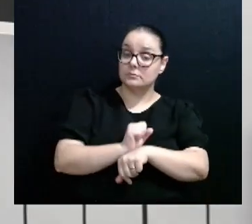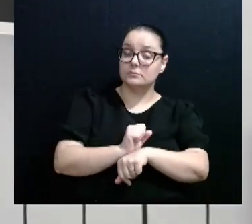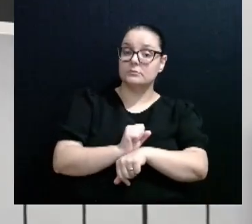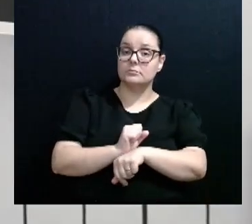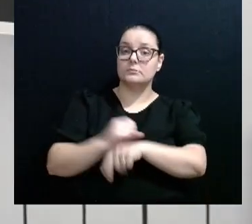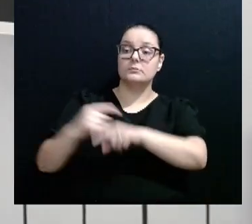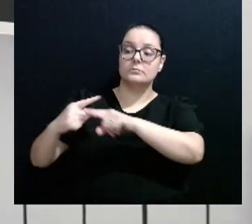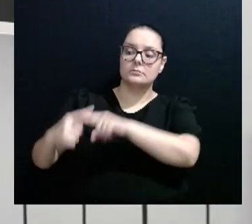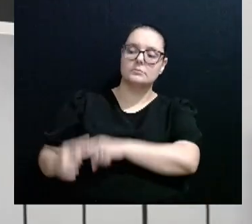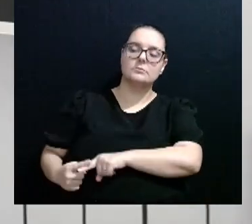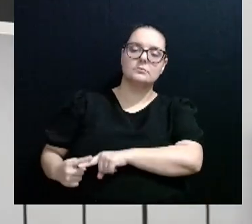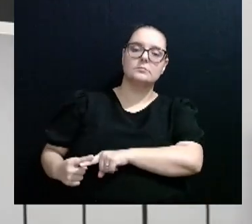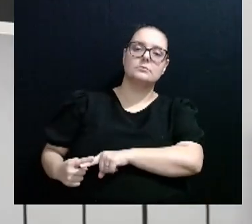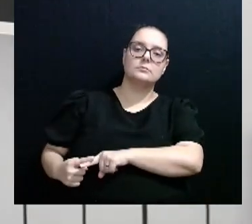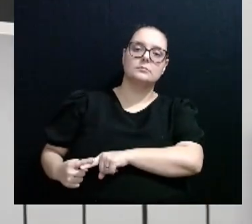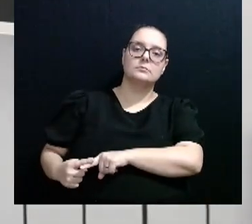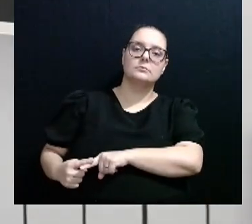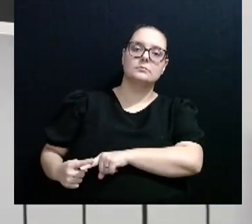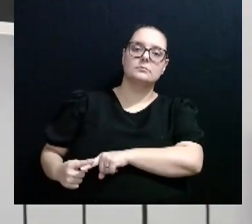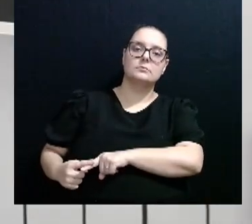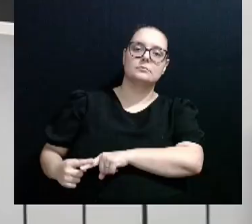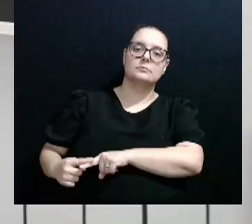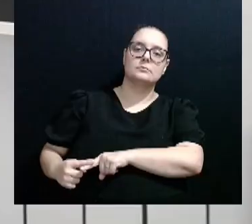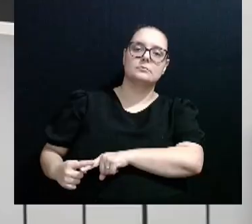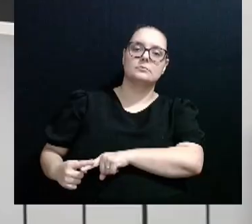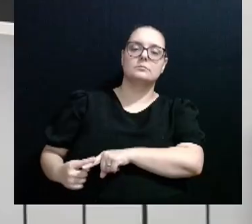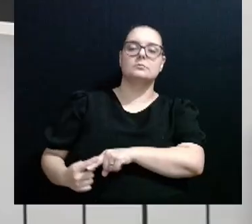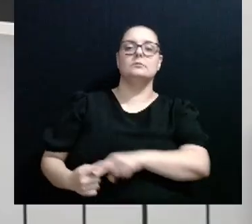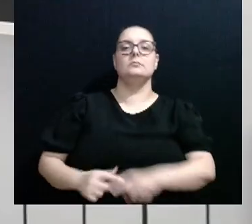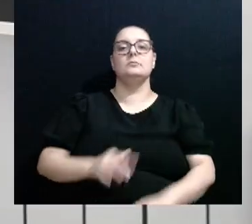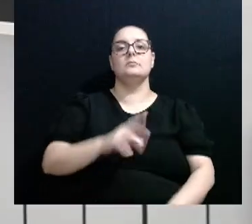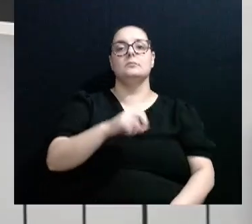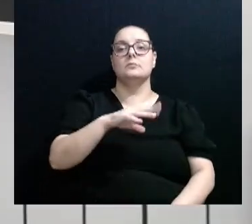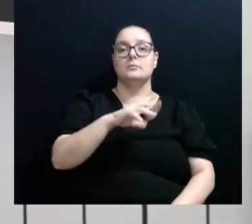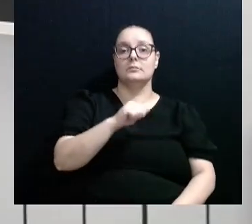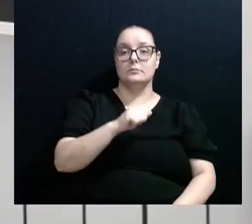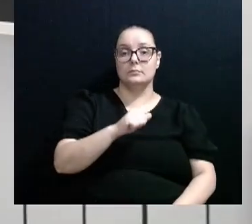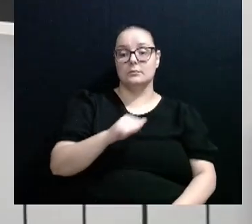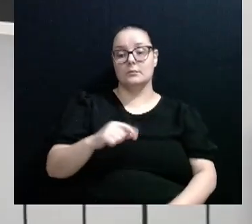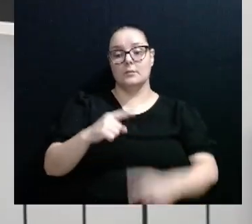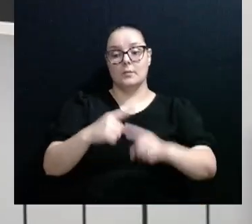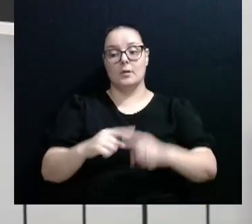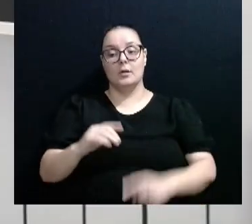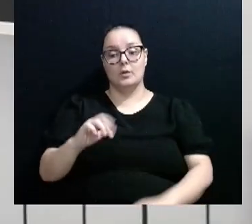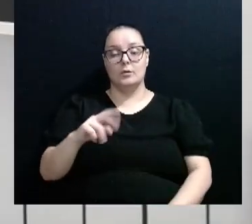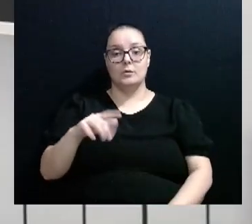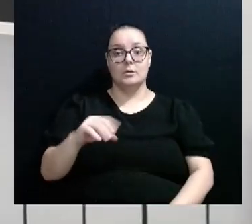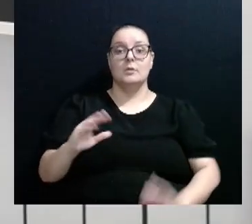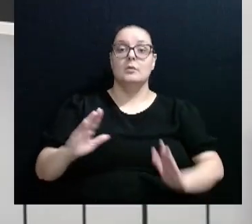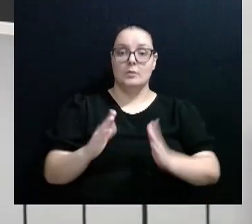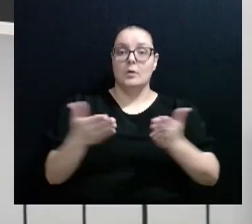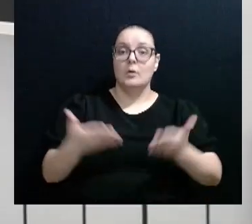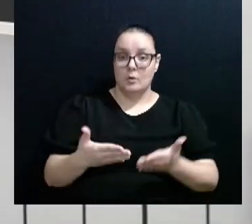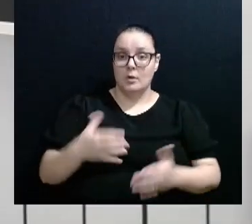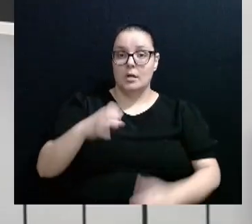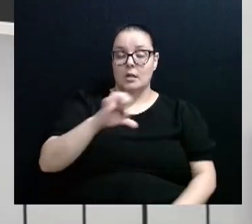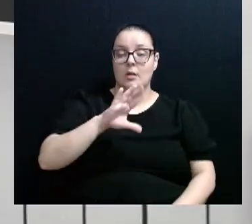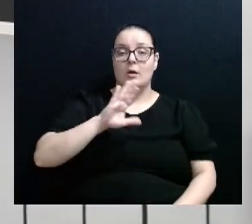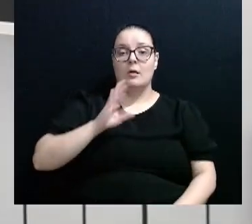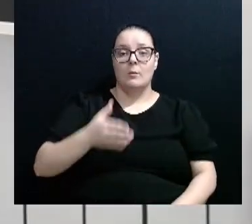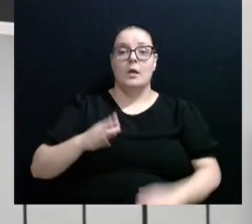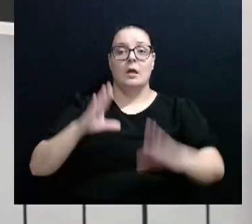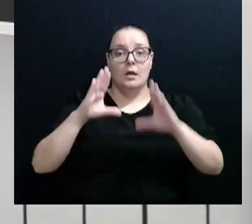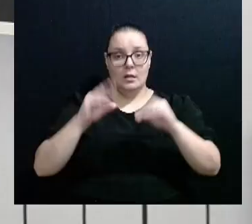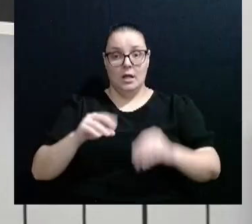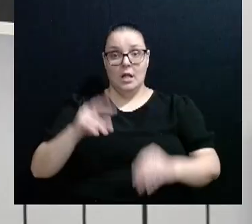fase, que sai do confronto entre Francana e Cruzeiro. Se enfrentam hoje às 9h30 da noite. Lembrando